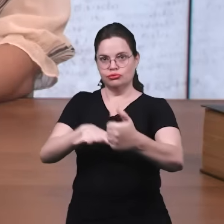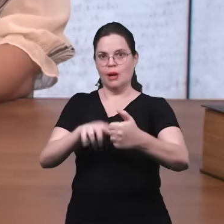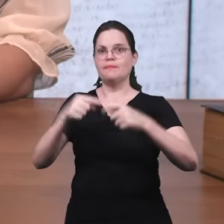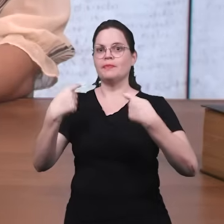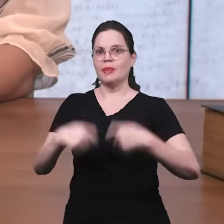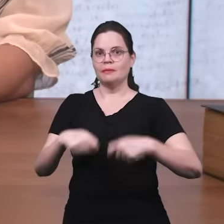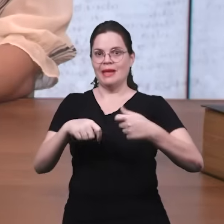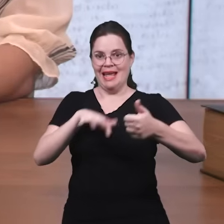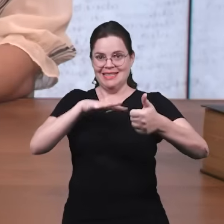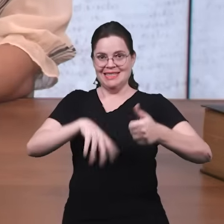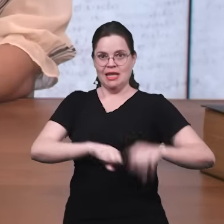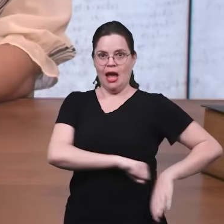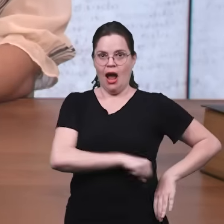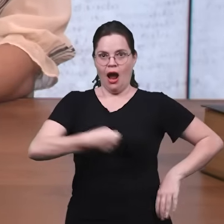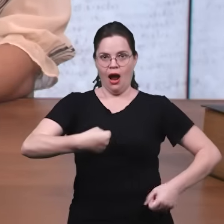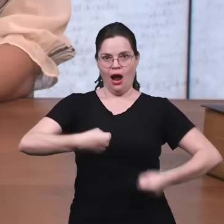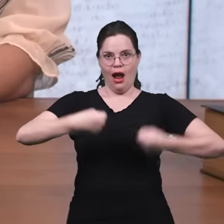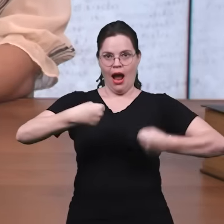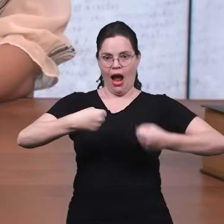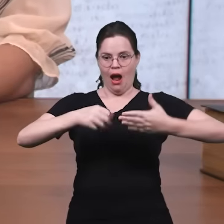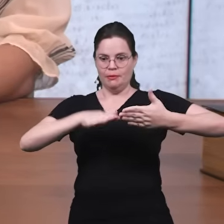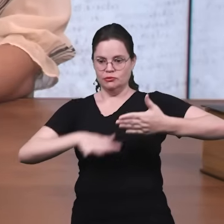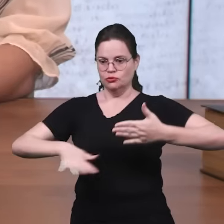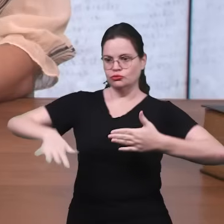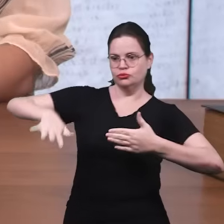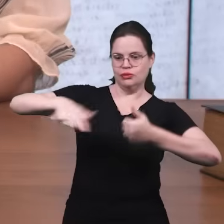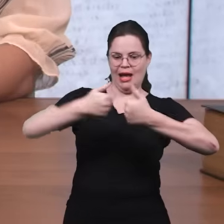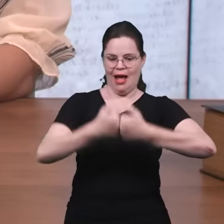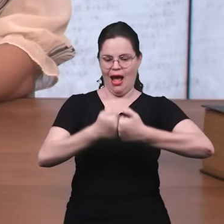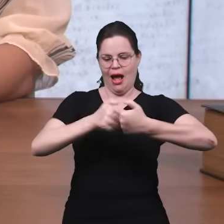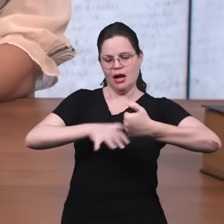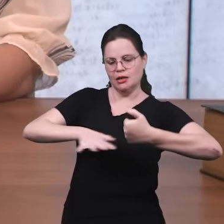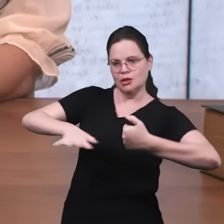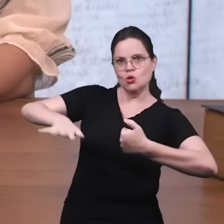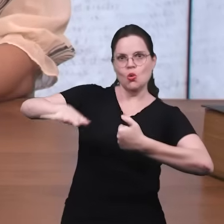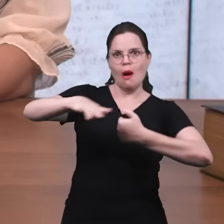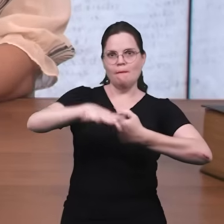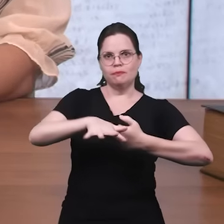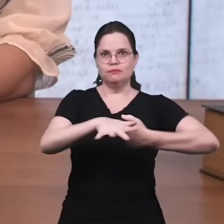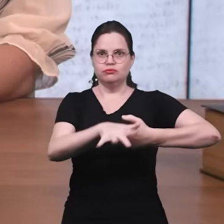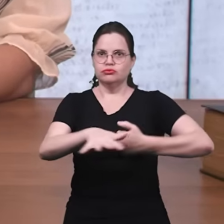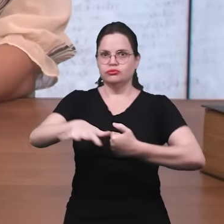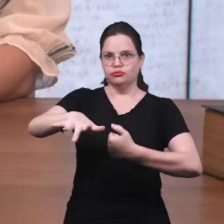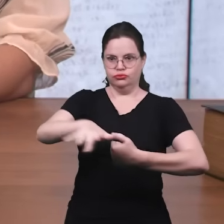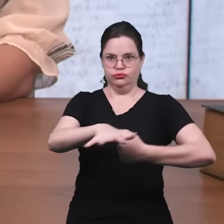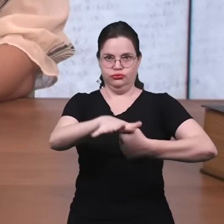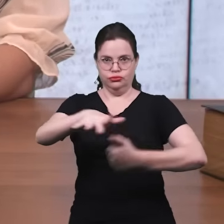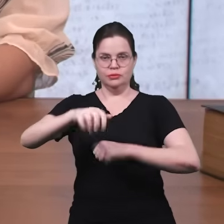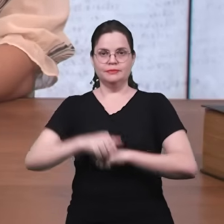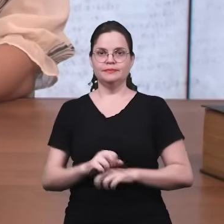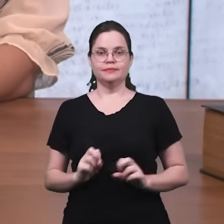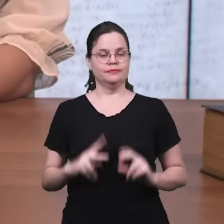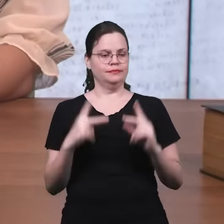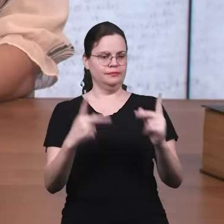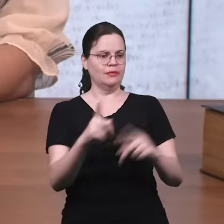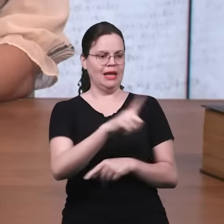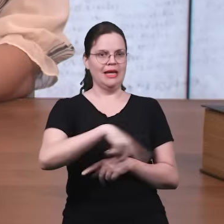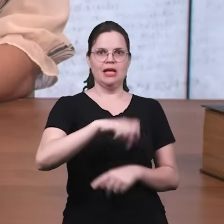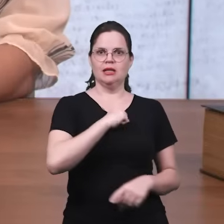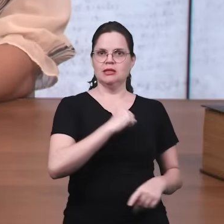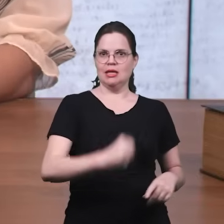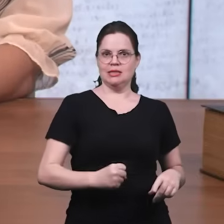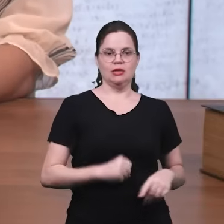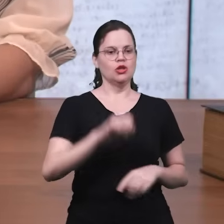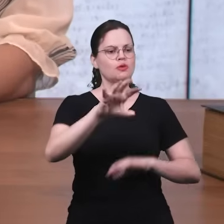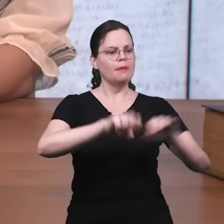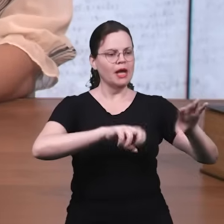passe diante da arca do Senhor. E assim foi como Josué dissera ao povo, que os 7 sacerdotes, levando